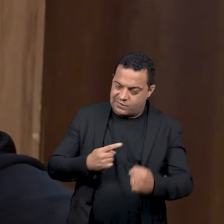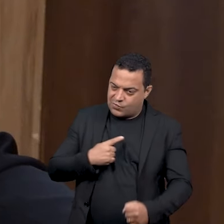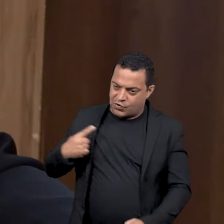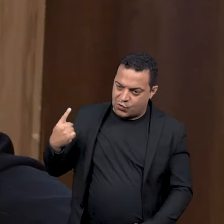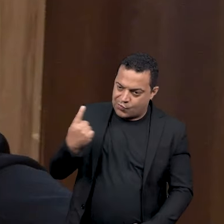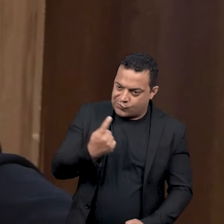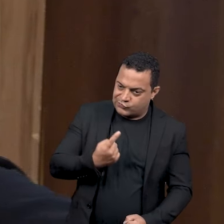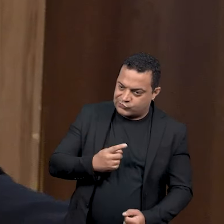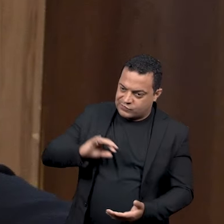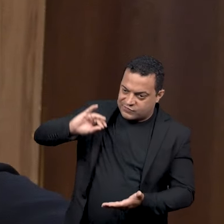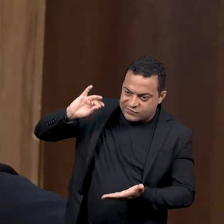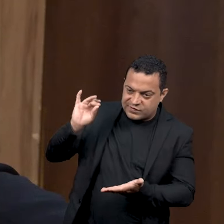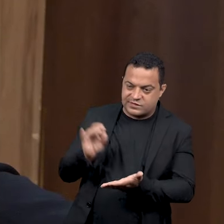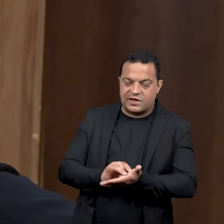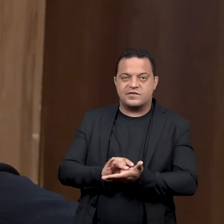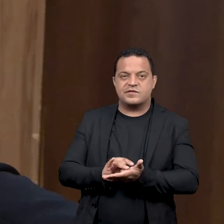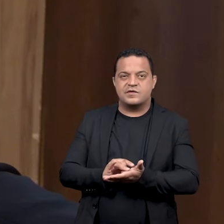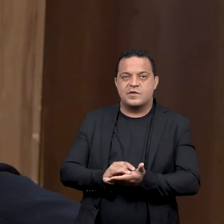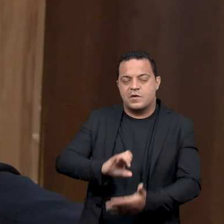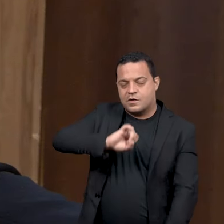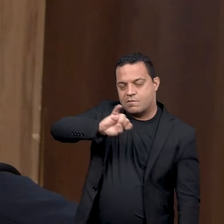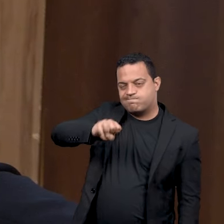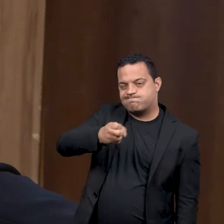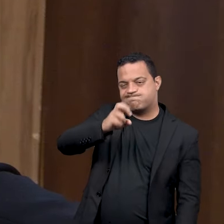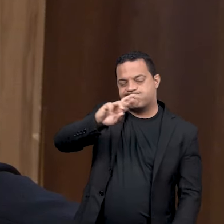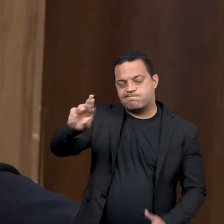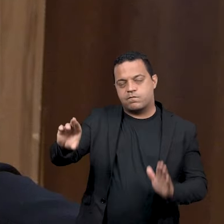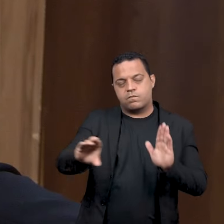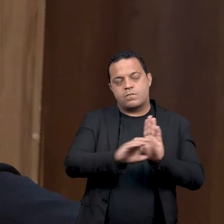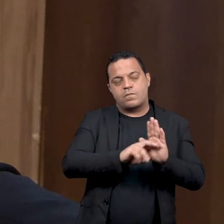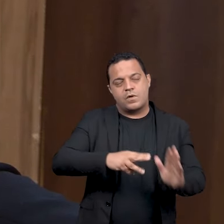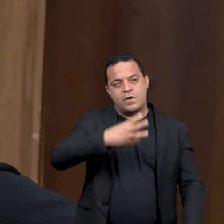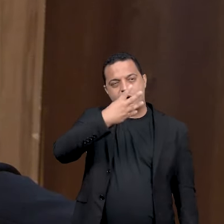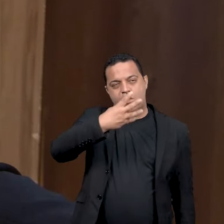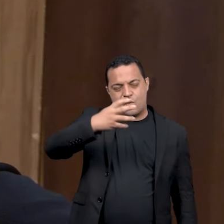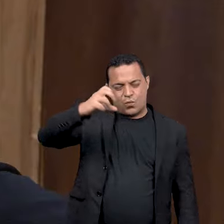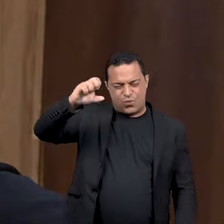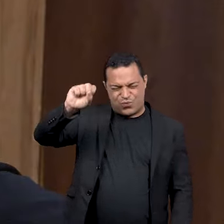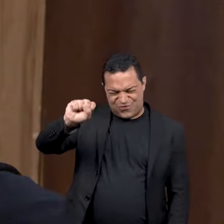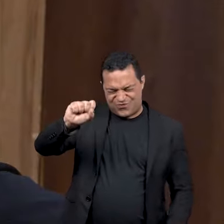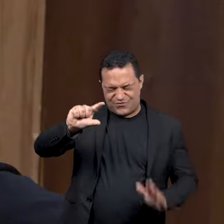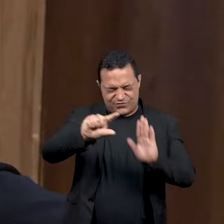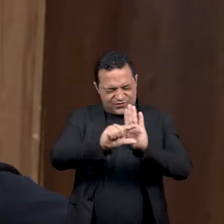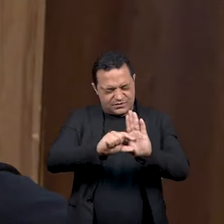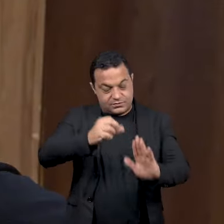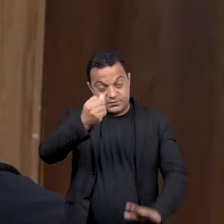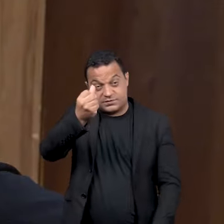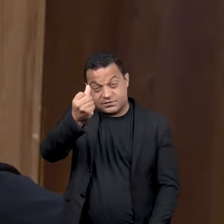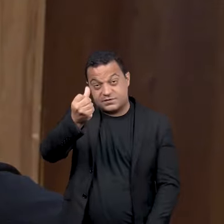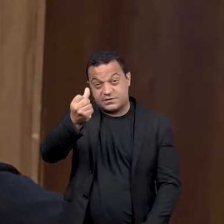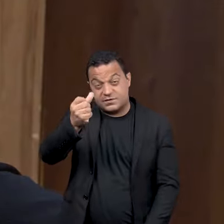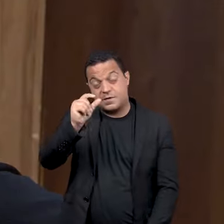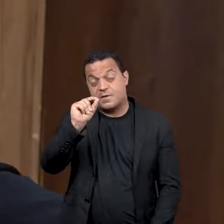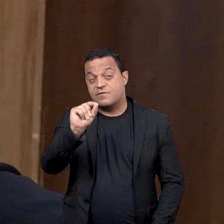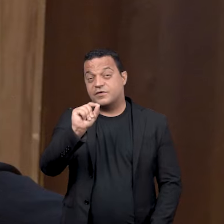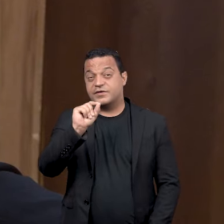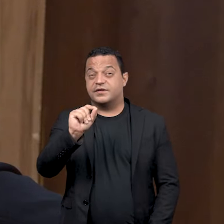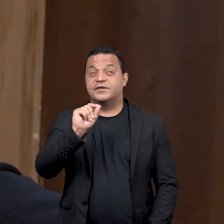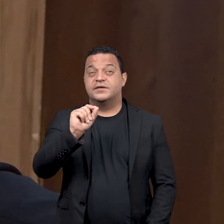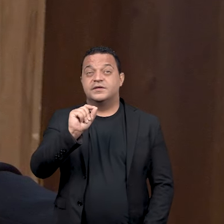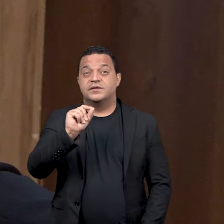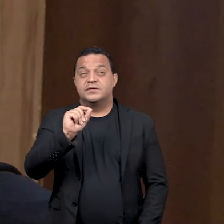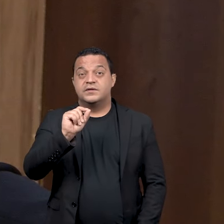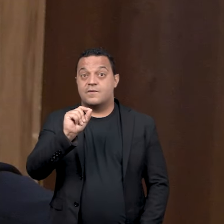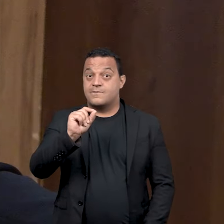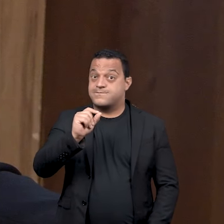realidade para a igreja, para nós, que está no livro de Jeremias, capítulo 48, no verso de número 6, que